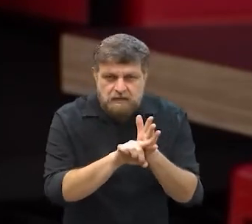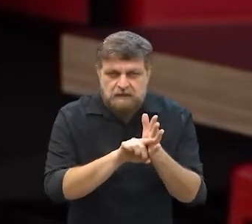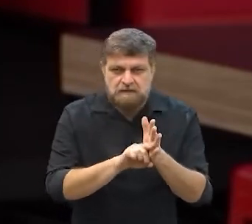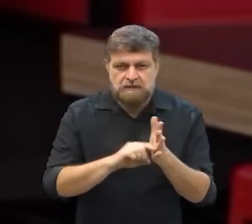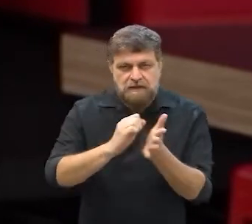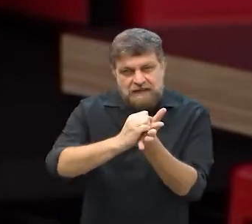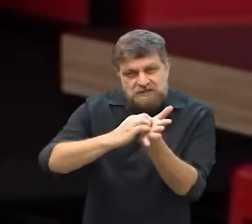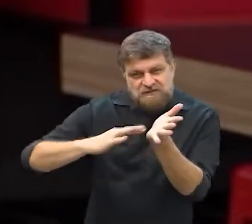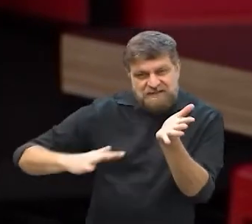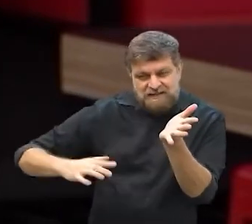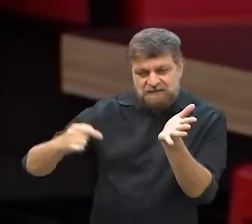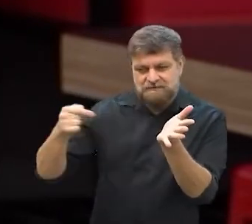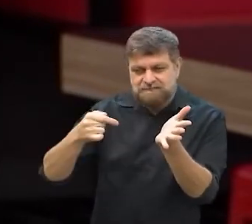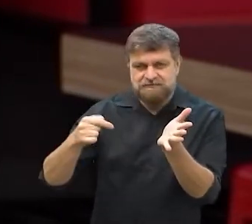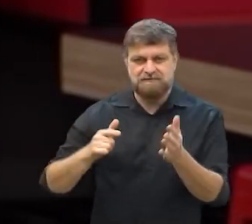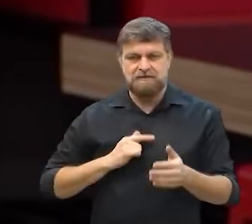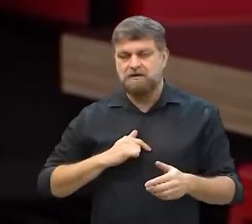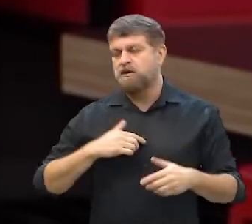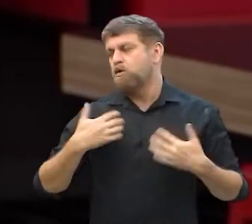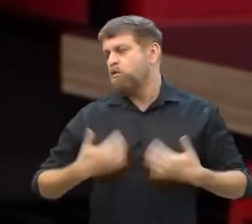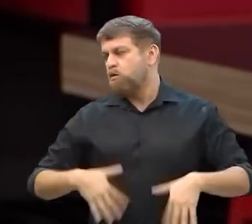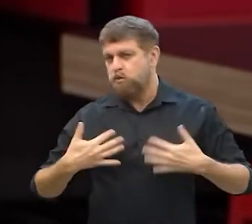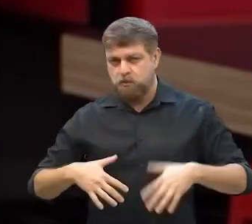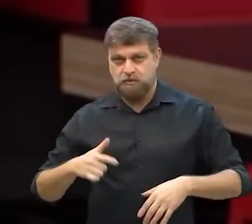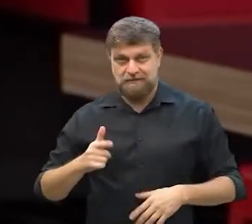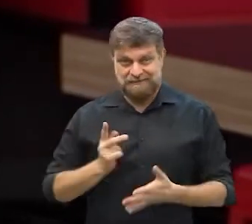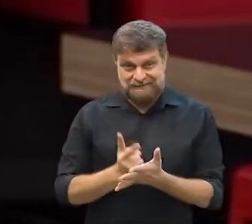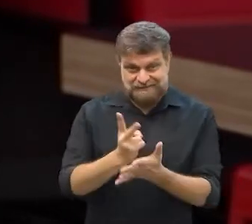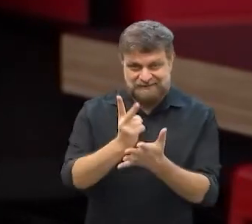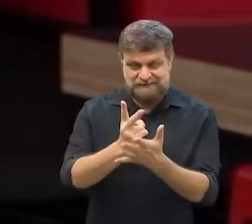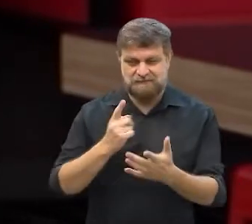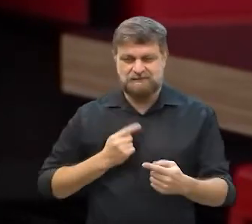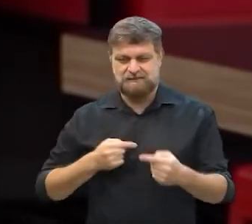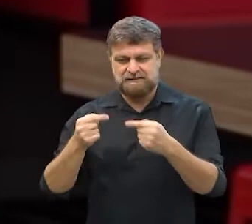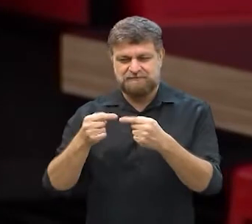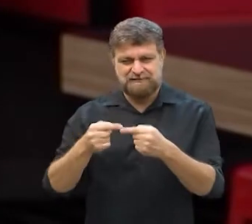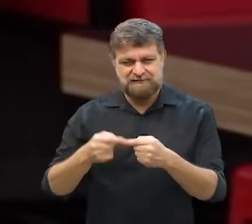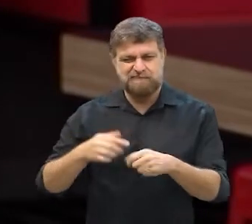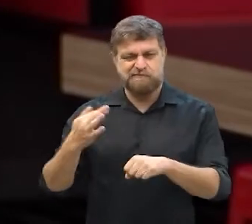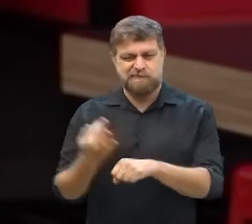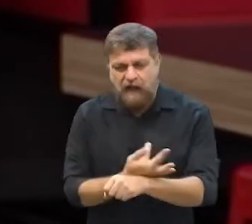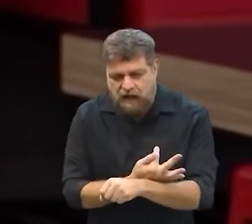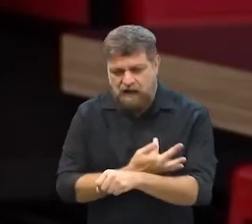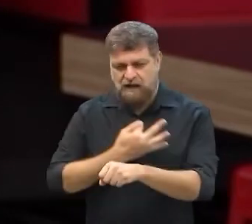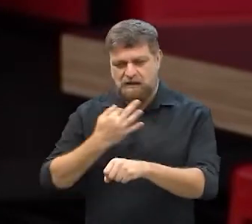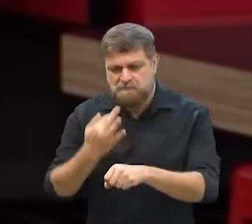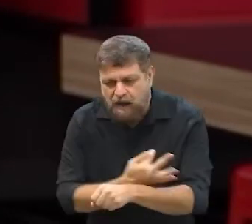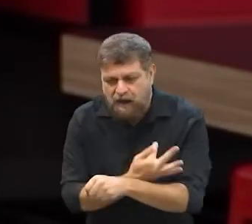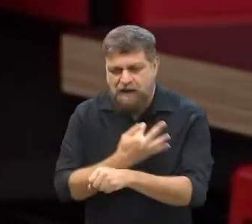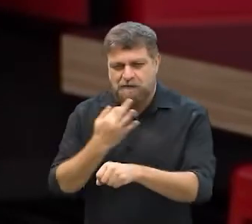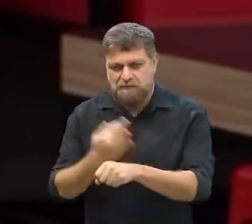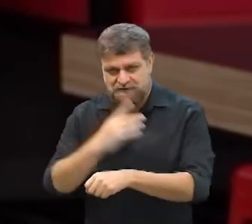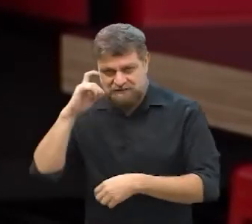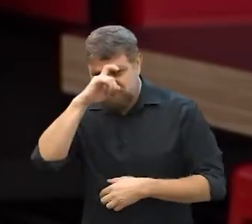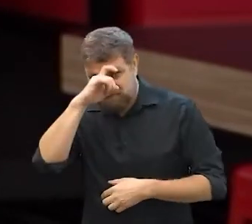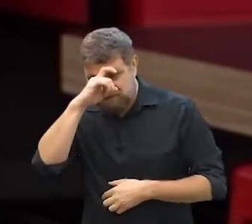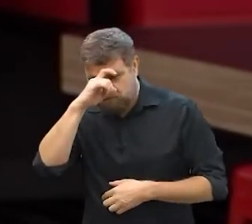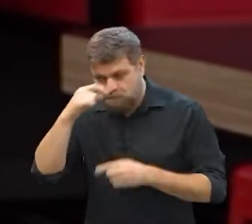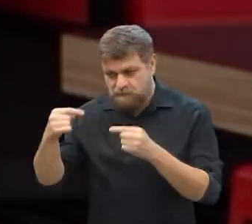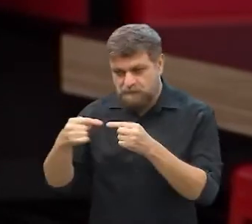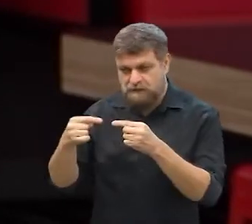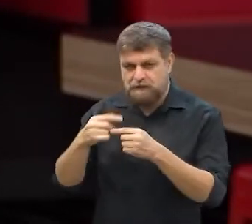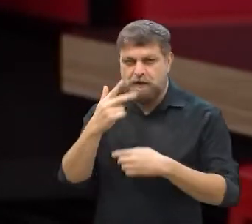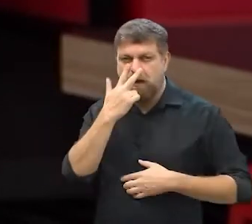é fazer exercício, é correr atrás, sempre ligado um pouquinho com uma coisa árdua, difícil, como se